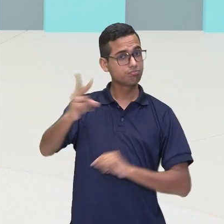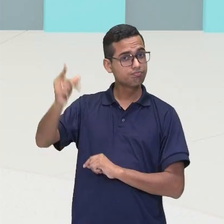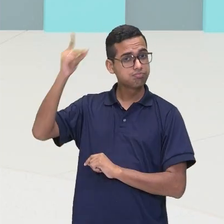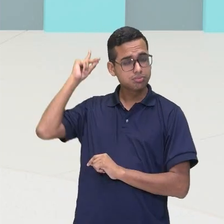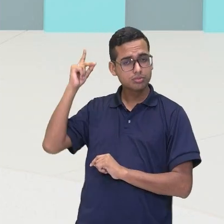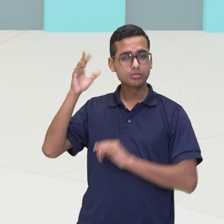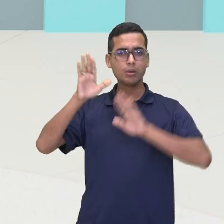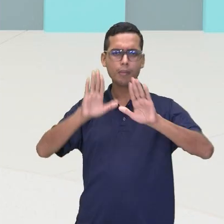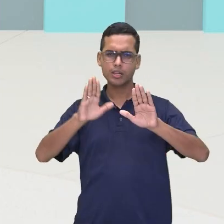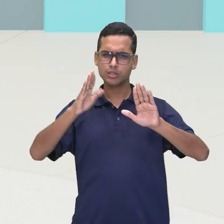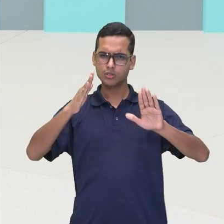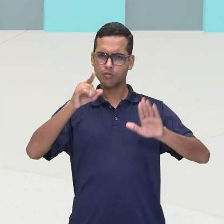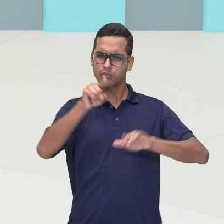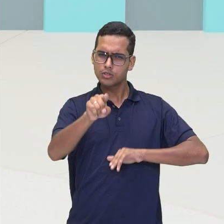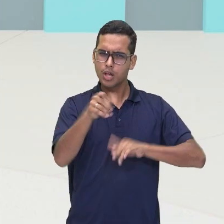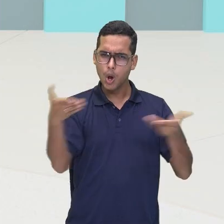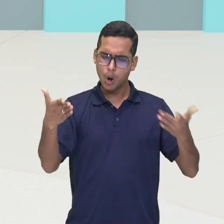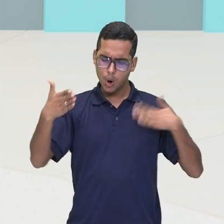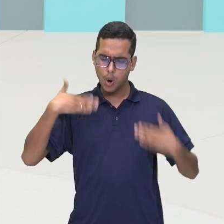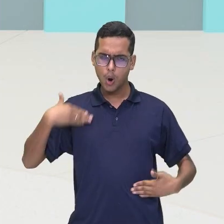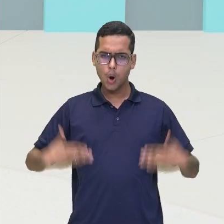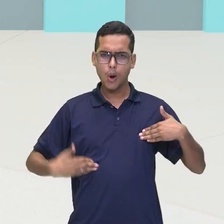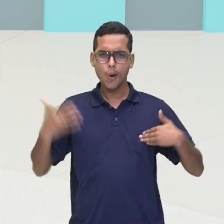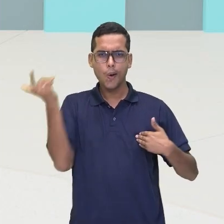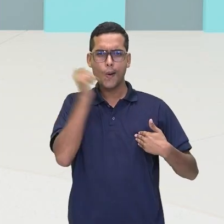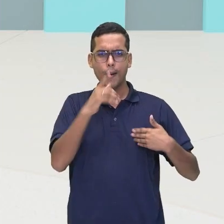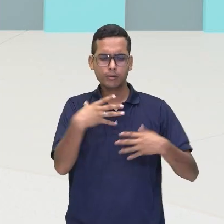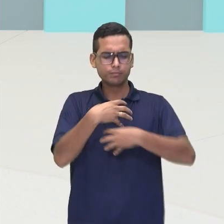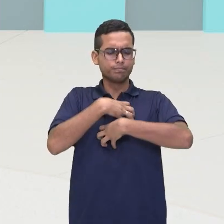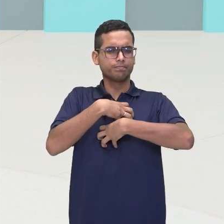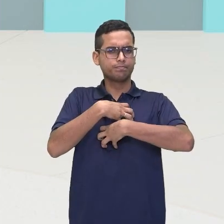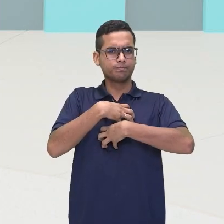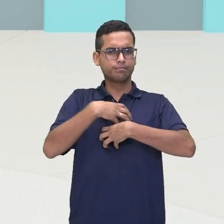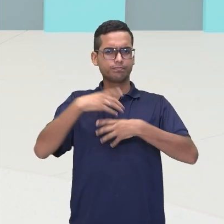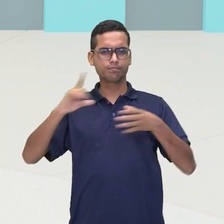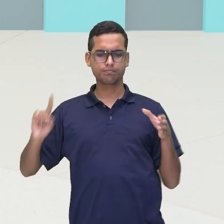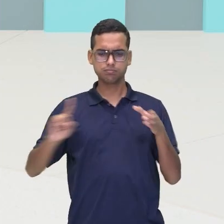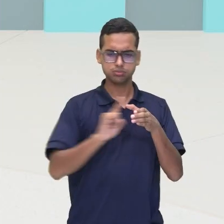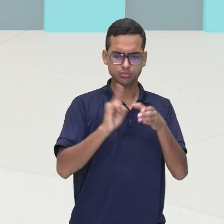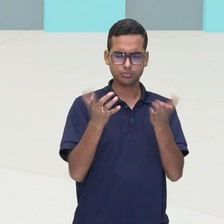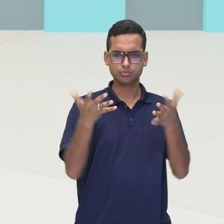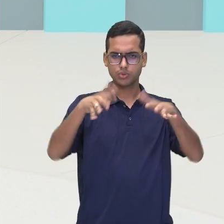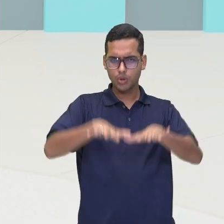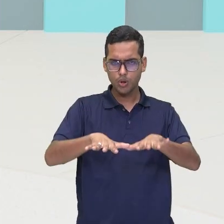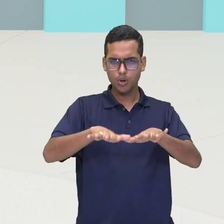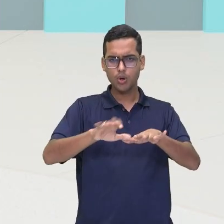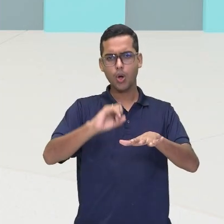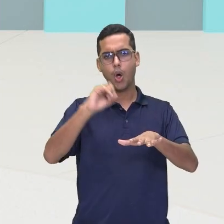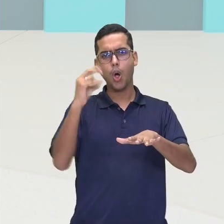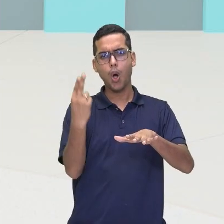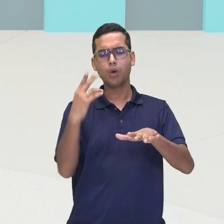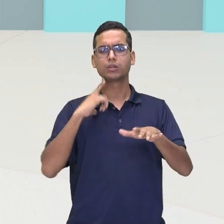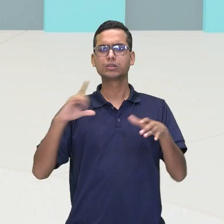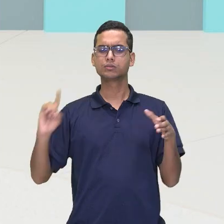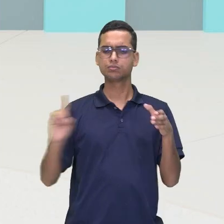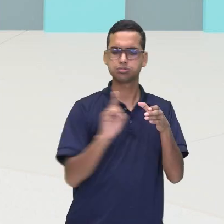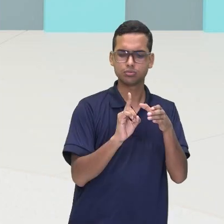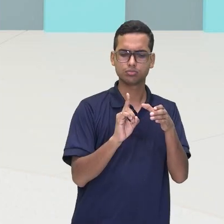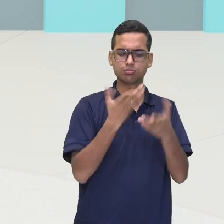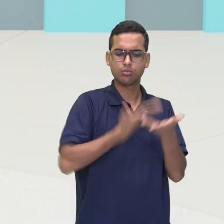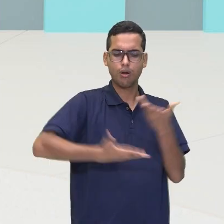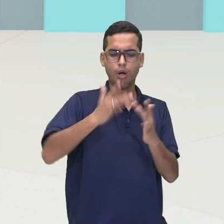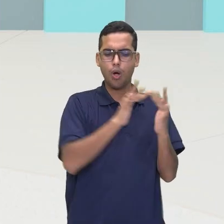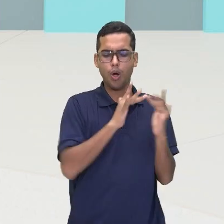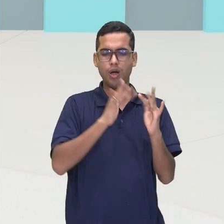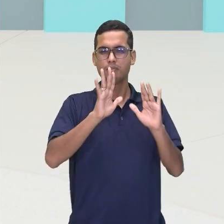sente-se incluído? Ou apenas está, mas não pertence?